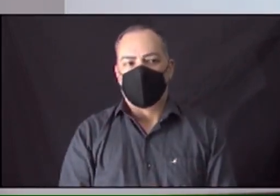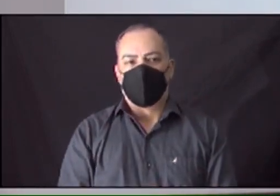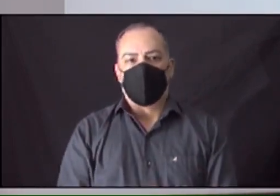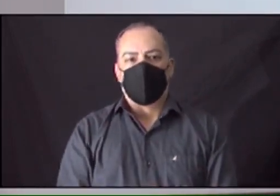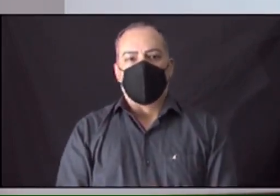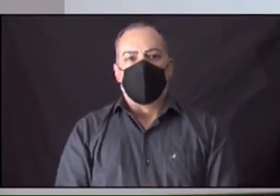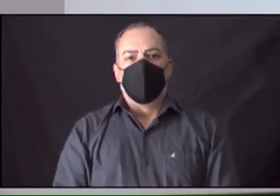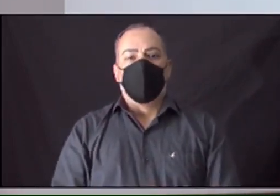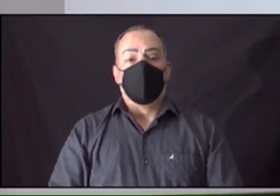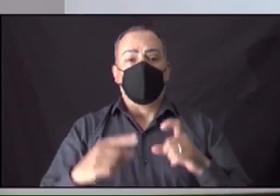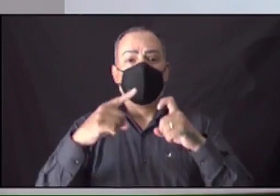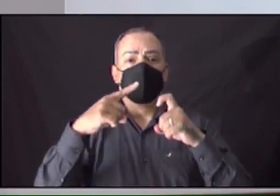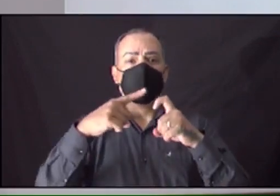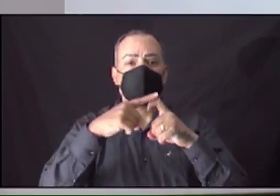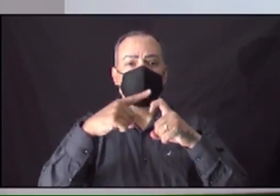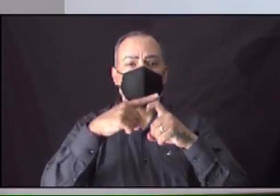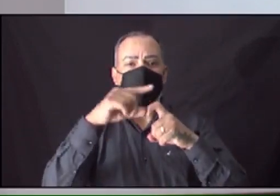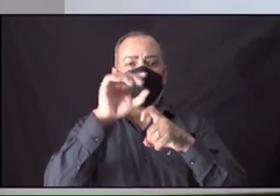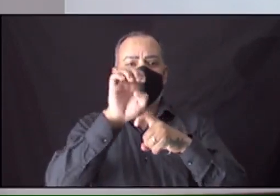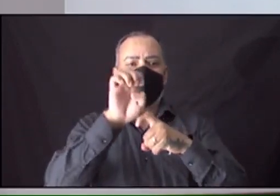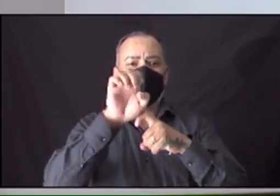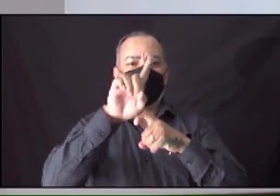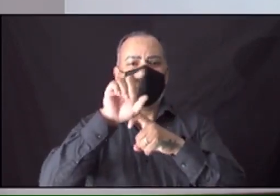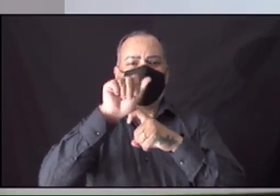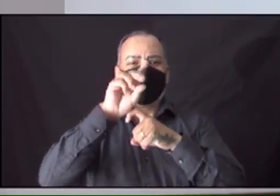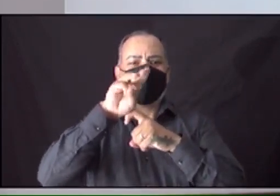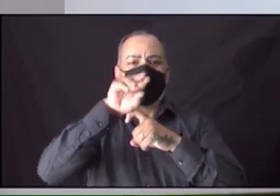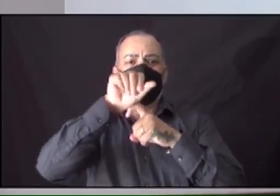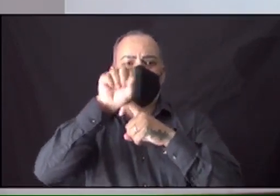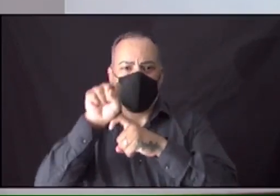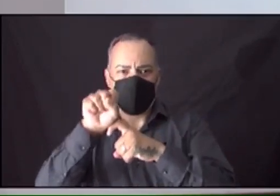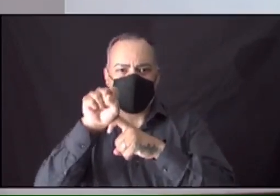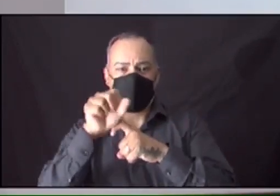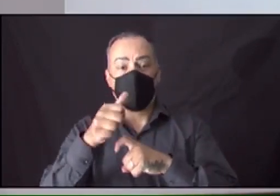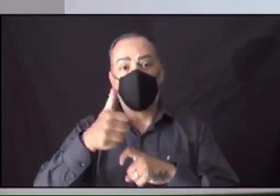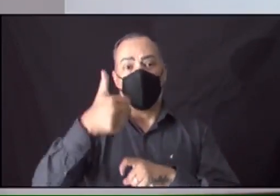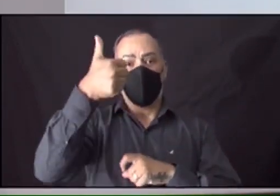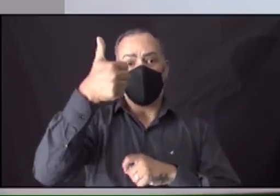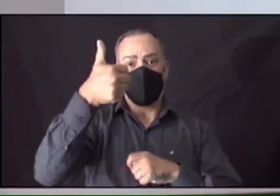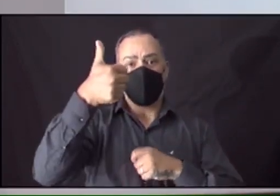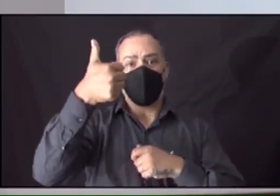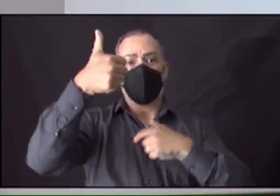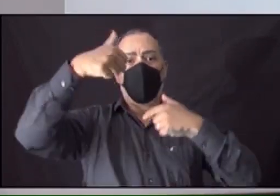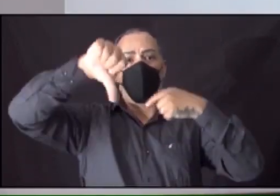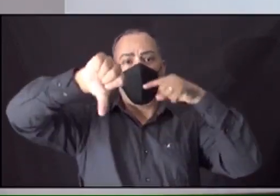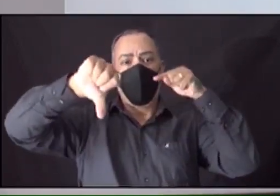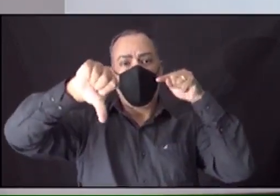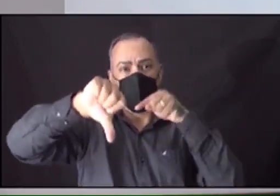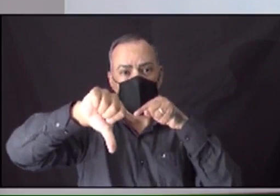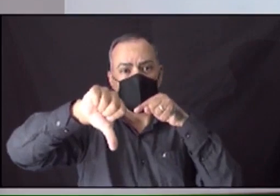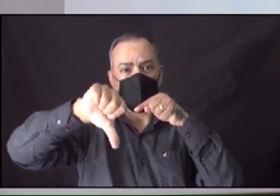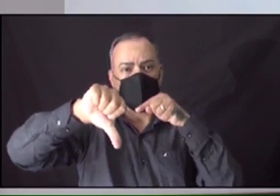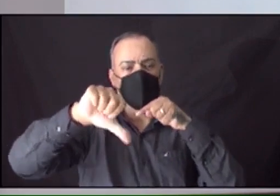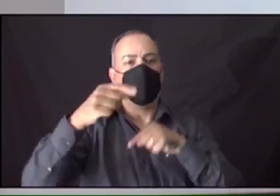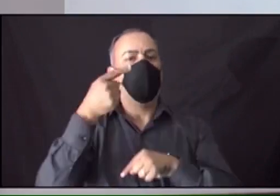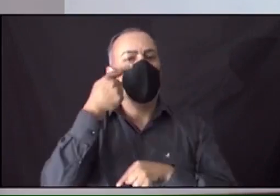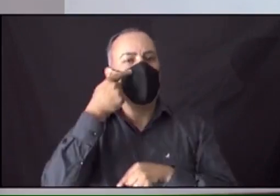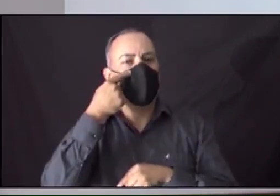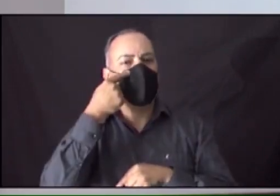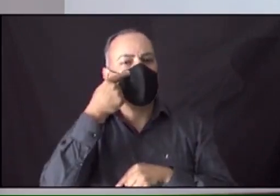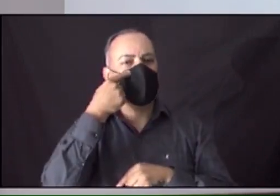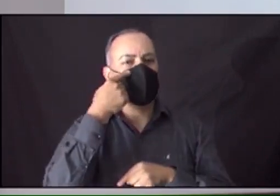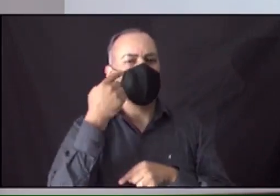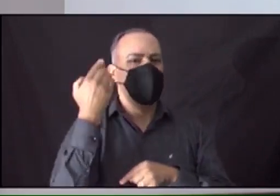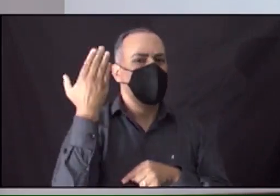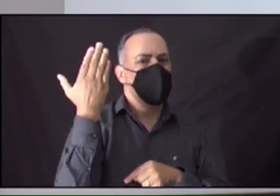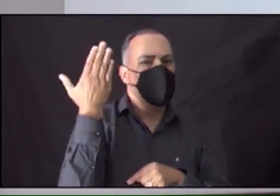Então, os exames positivos e negativos por período, começando lá, comparando o primeiro ápice que nós tivemos